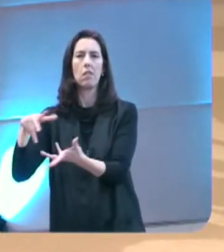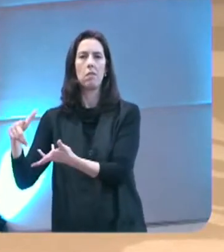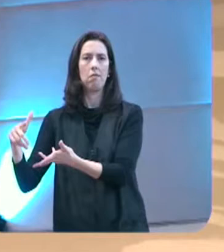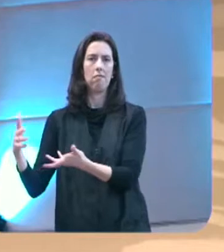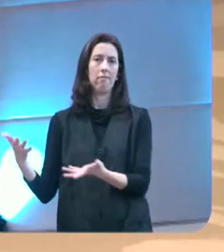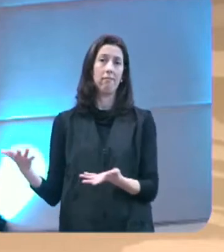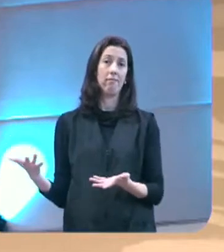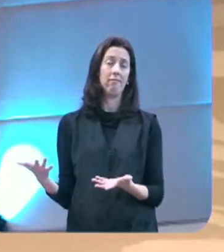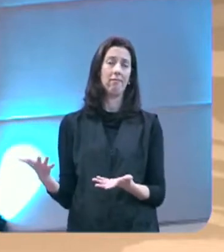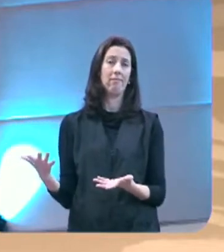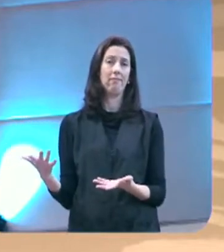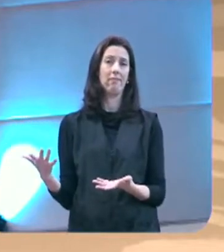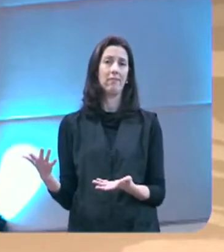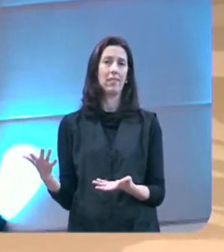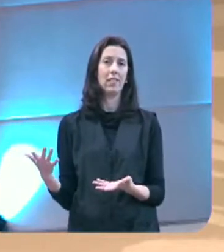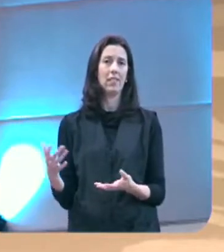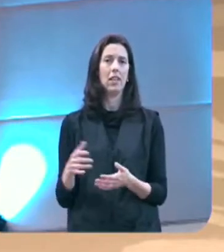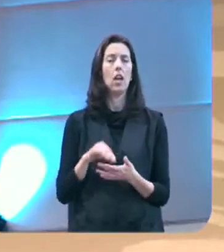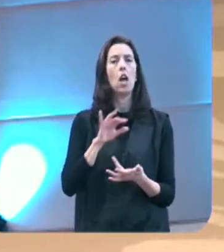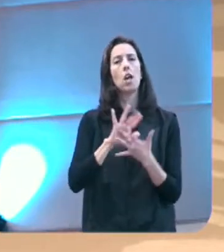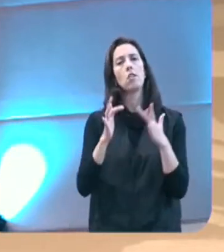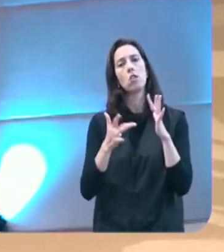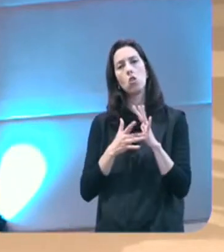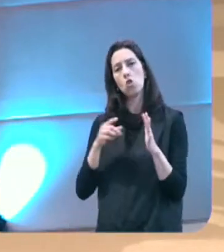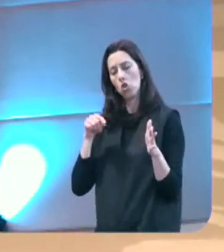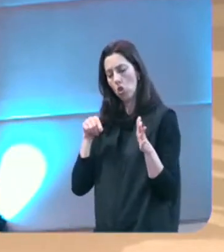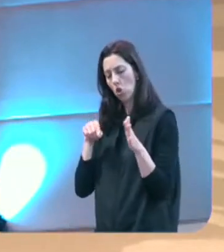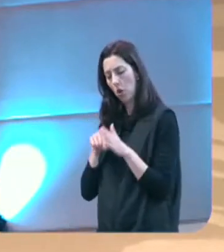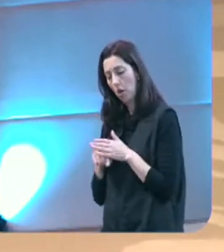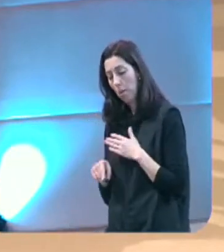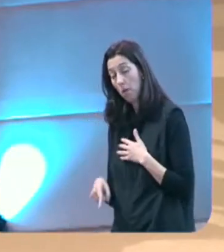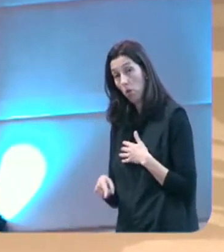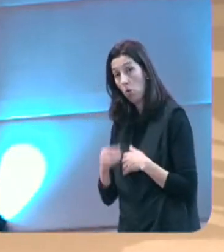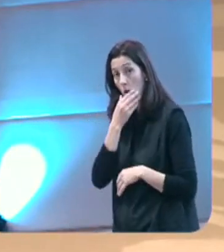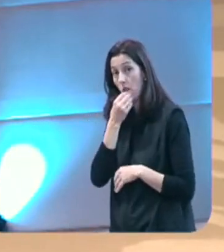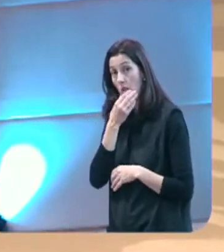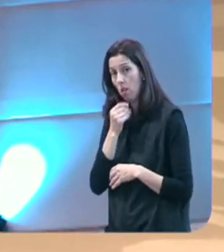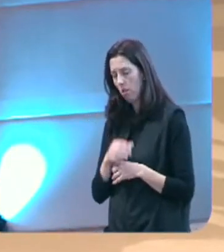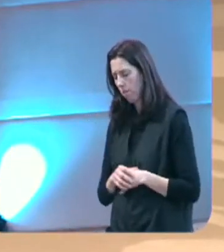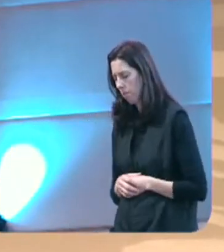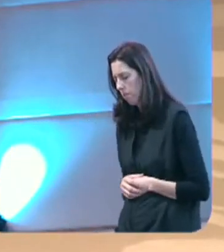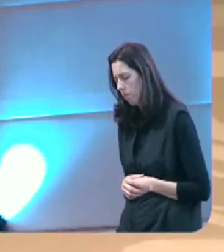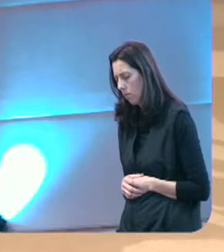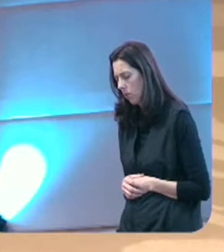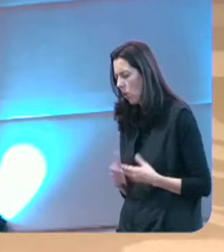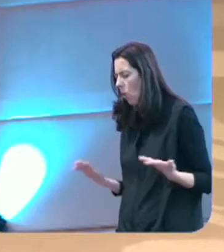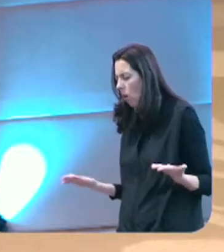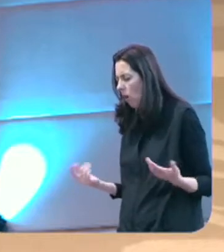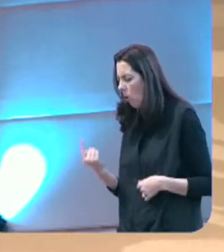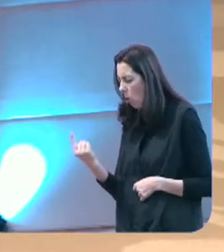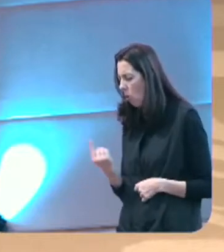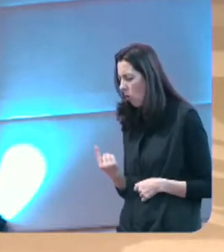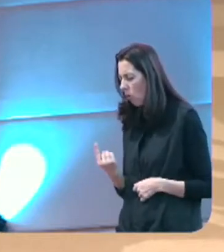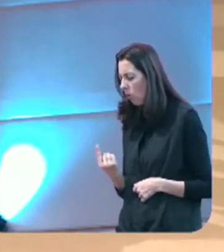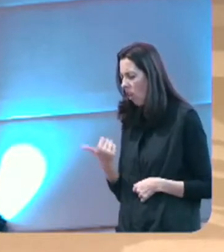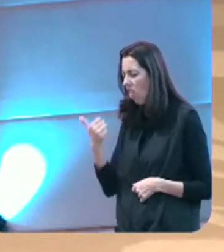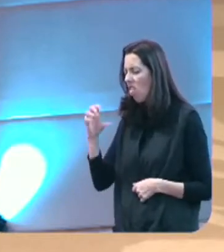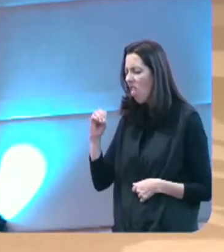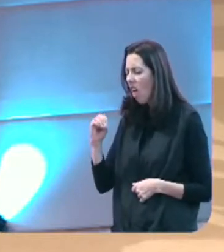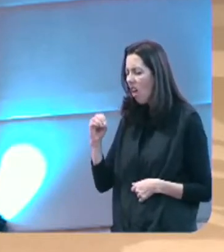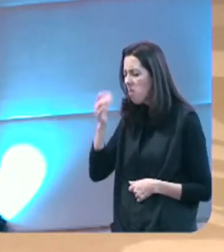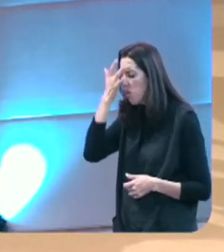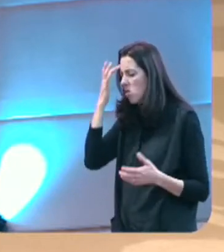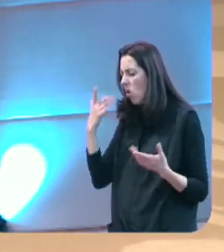Então Jesus perguntou-lhes, versículos 17 e 18, não eram 10? Não